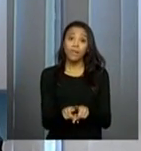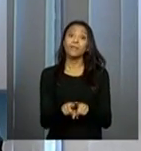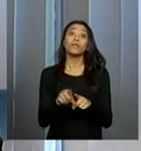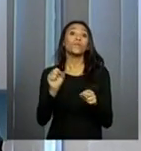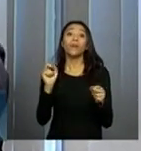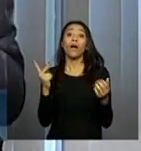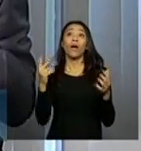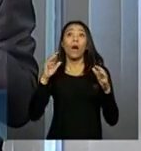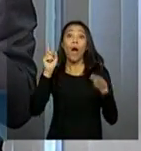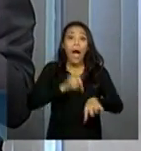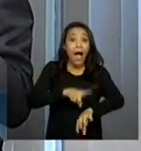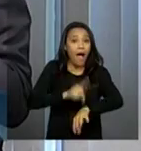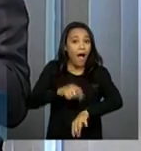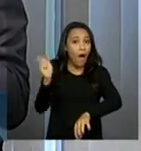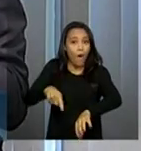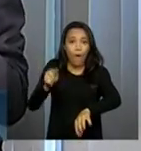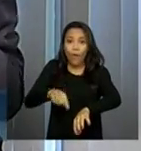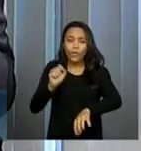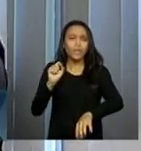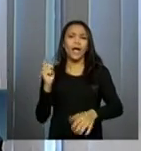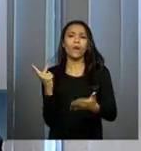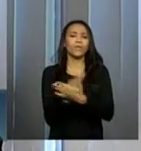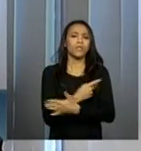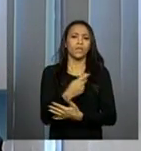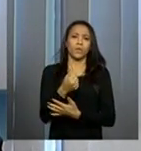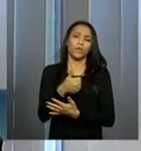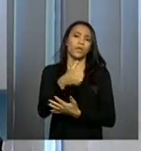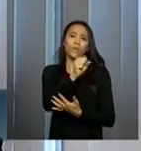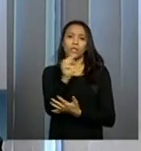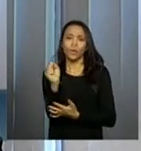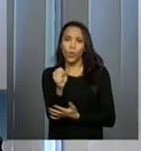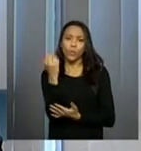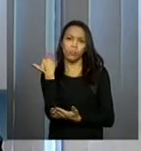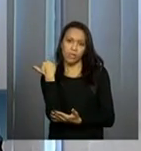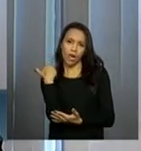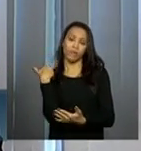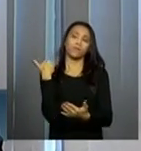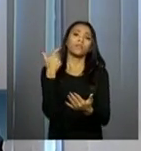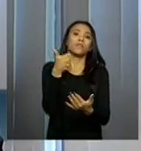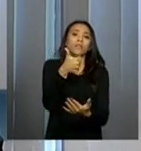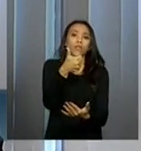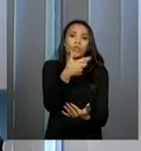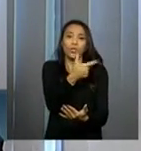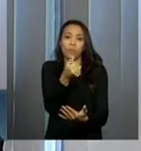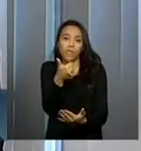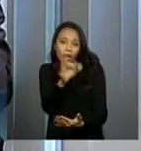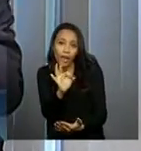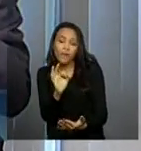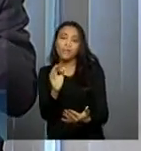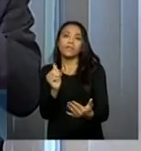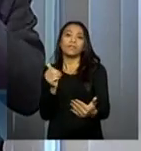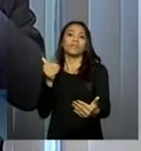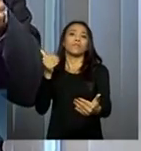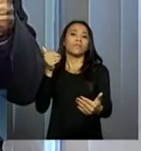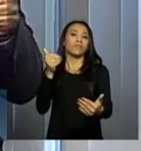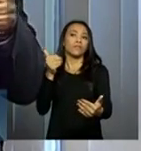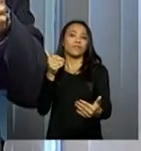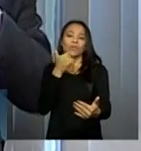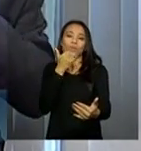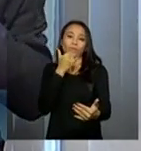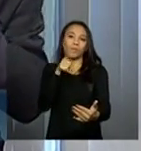Nós podemos ver o que era em 88, o que se tornou em 2010, se tornou hoje... 88